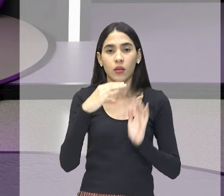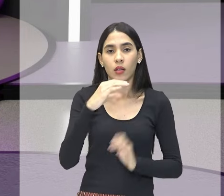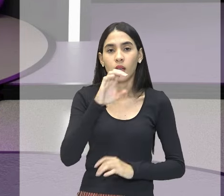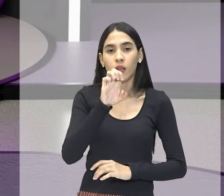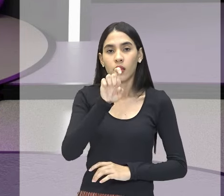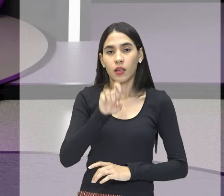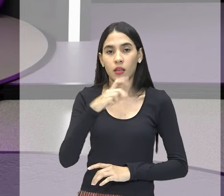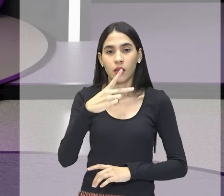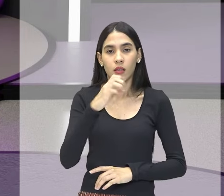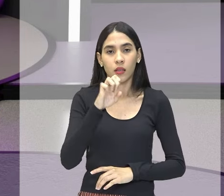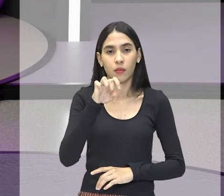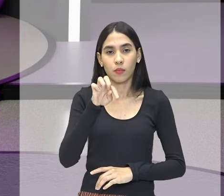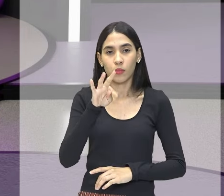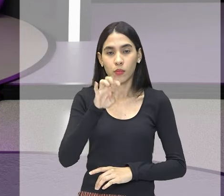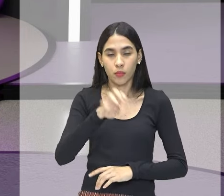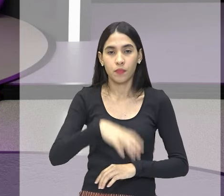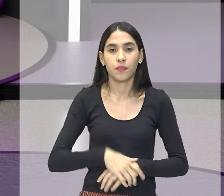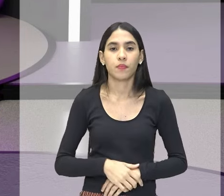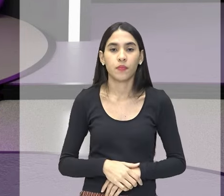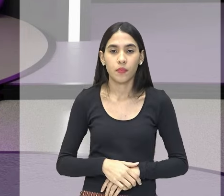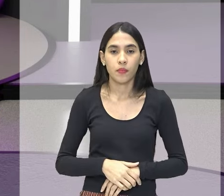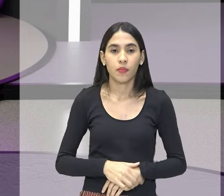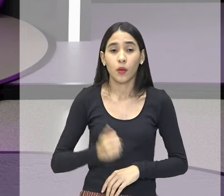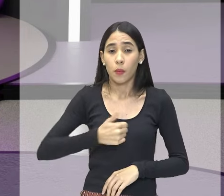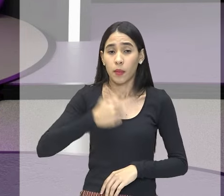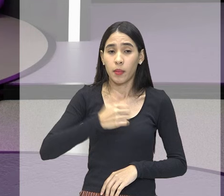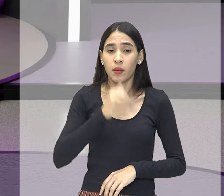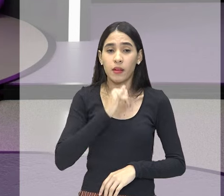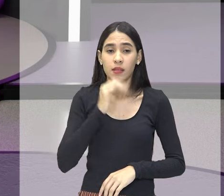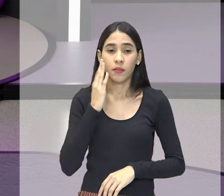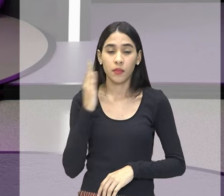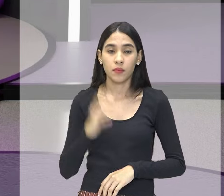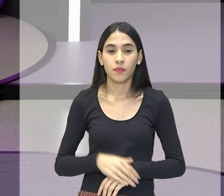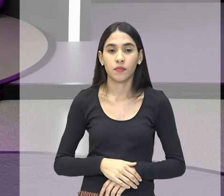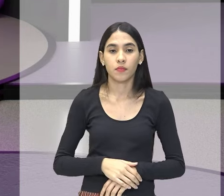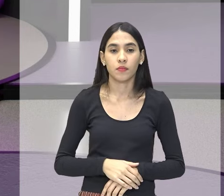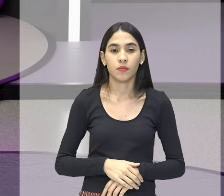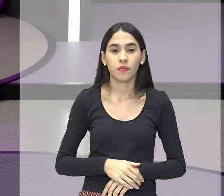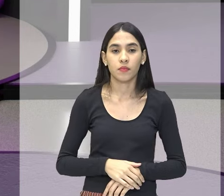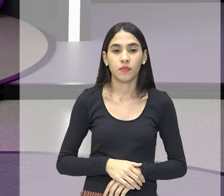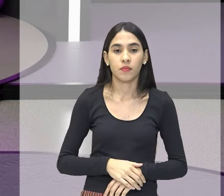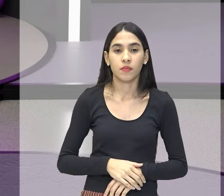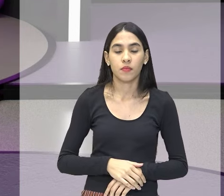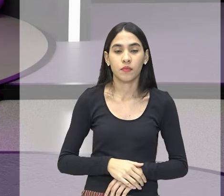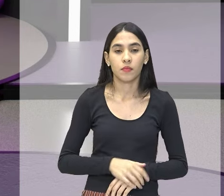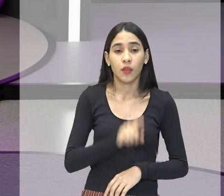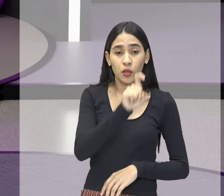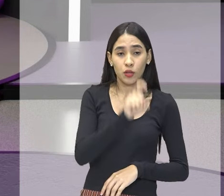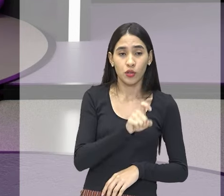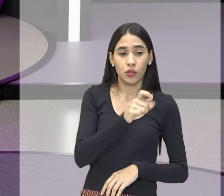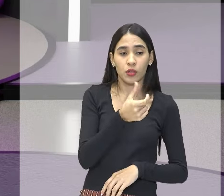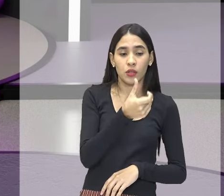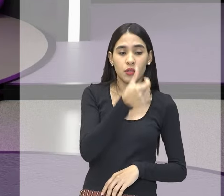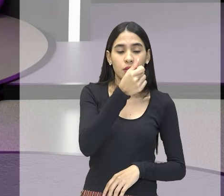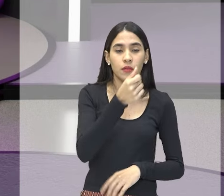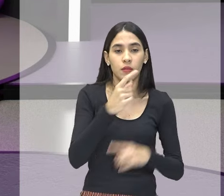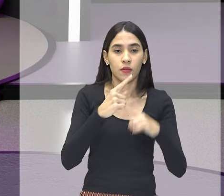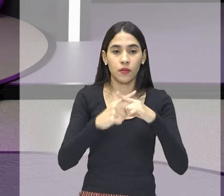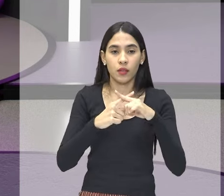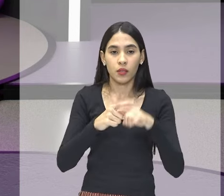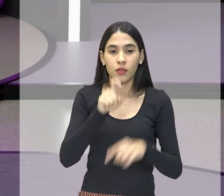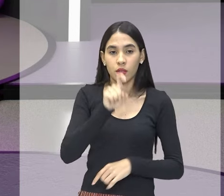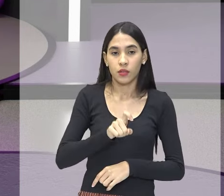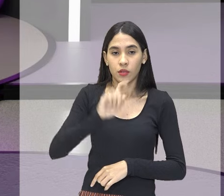As regras lá da potenciação, e o primeiro exemplo aparece aí. X elevado a 6 multiplicado por